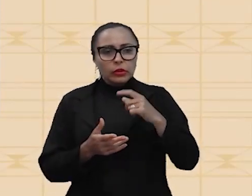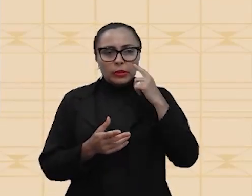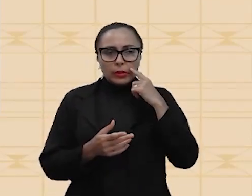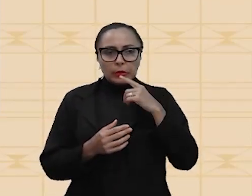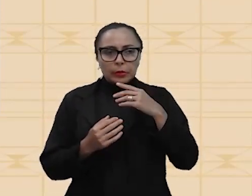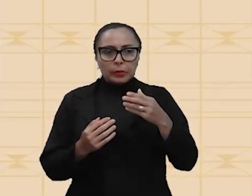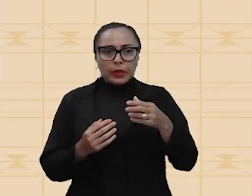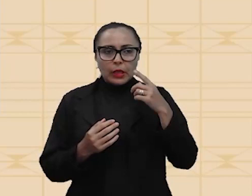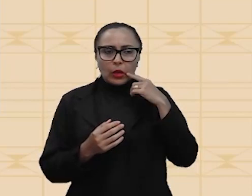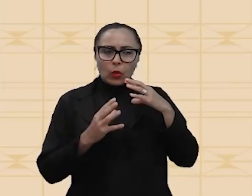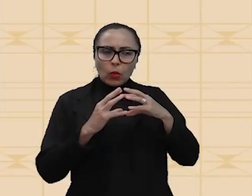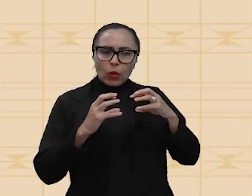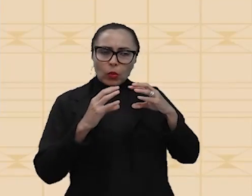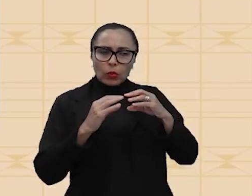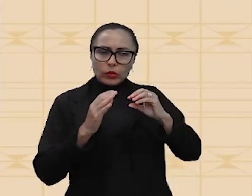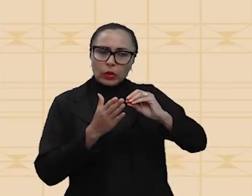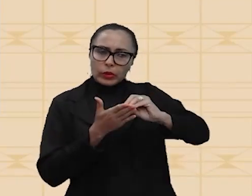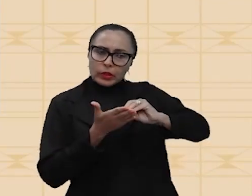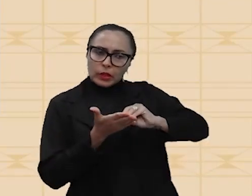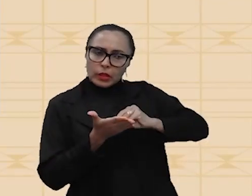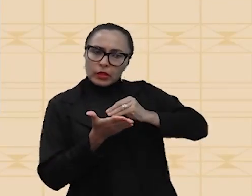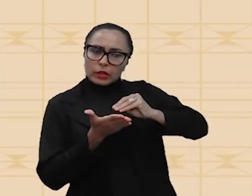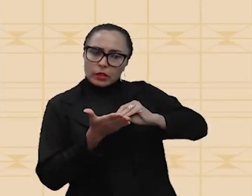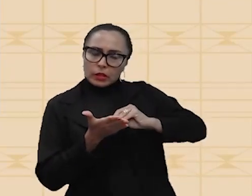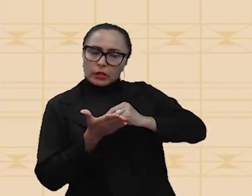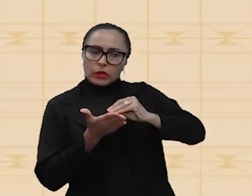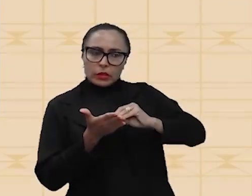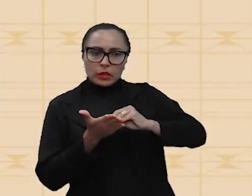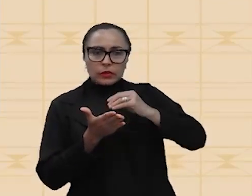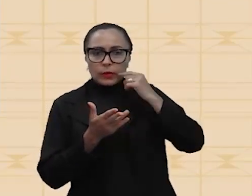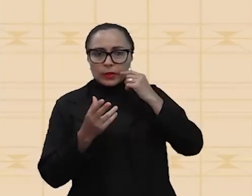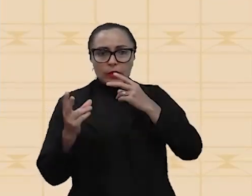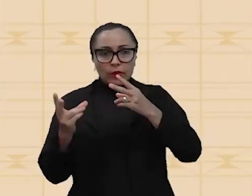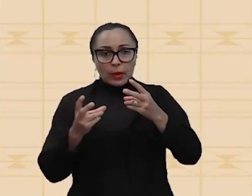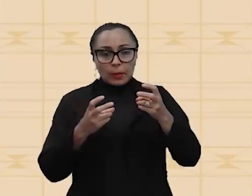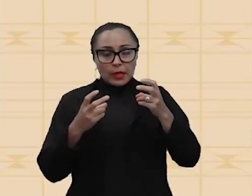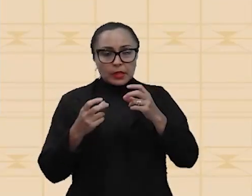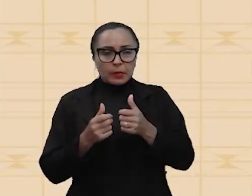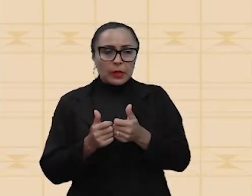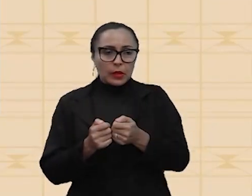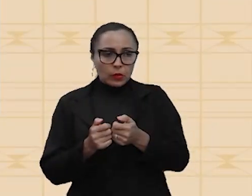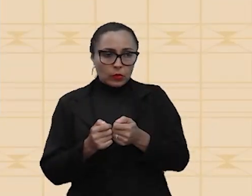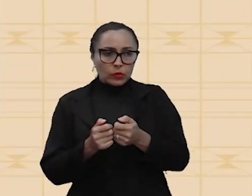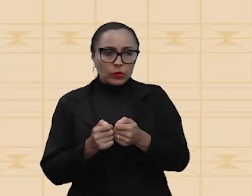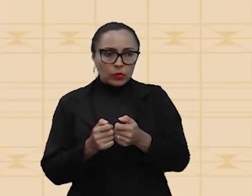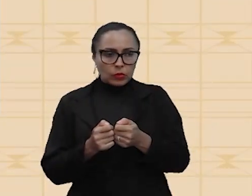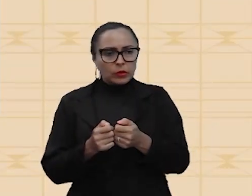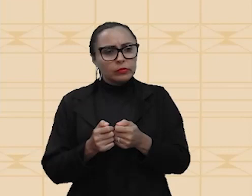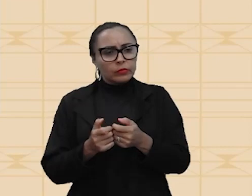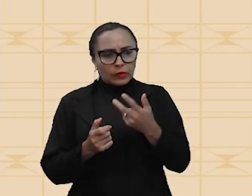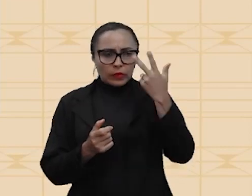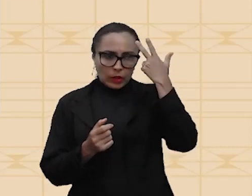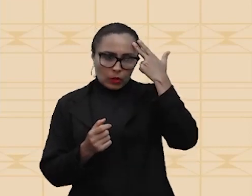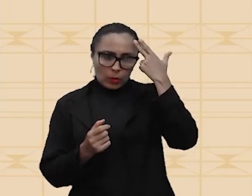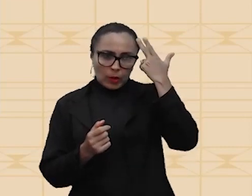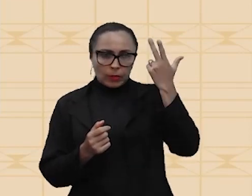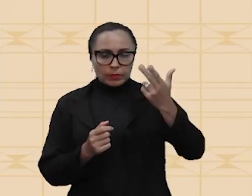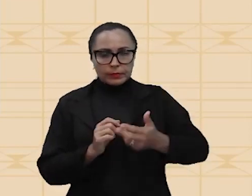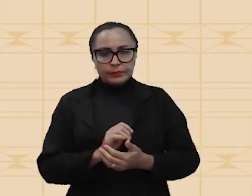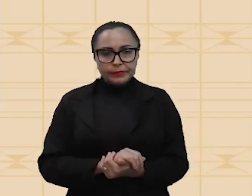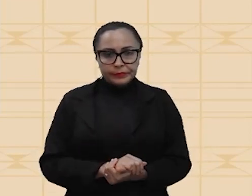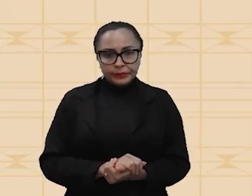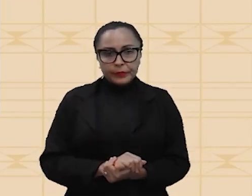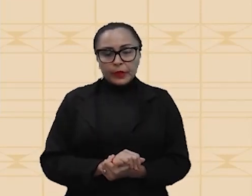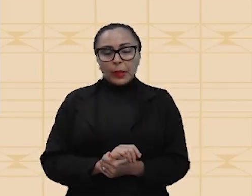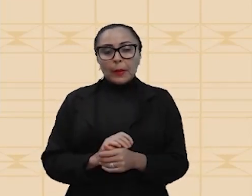e retira esse excesso e você vai perceber que seu aparelho funciona normalmente. Mas então, para que essa pilha funcione,